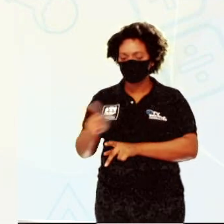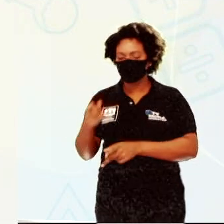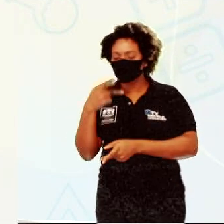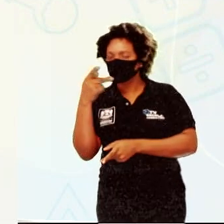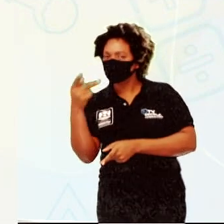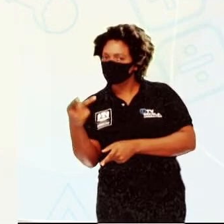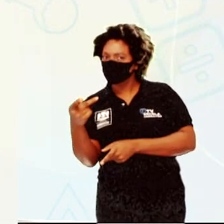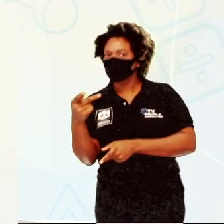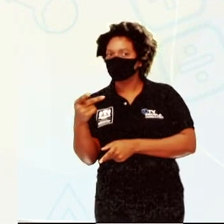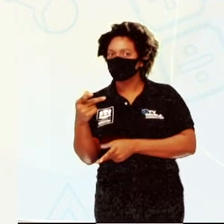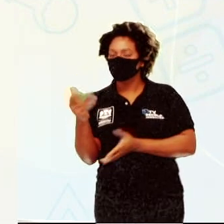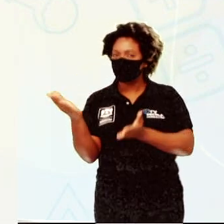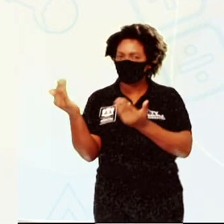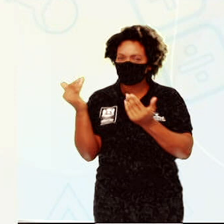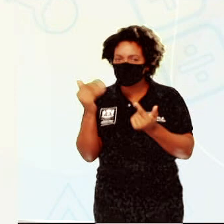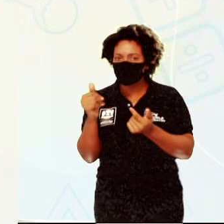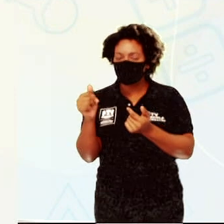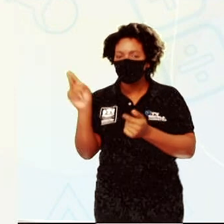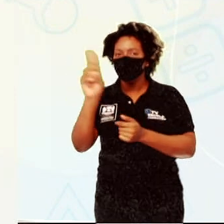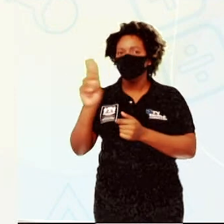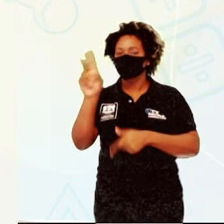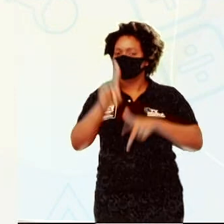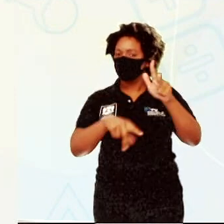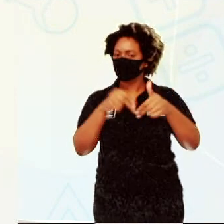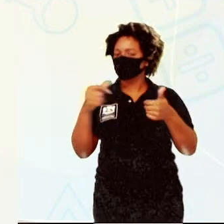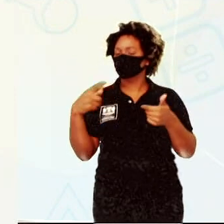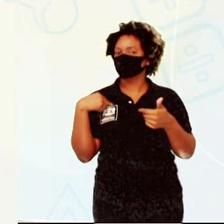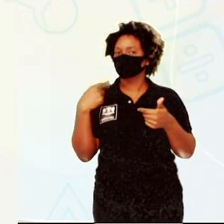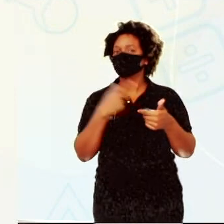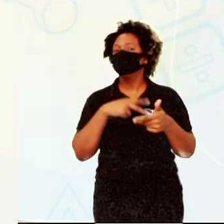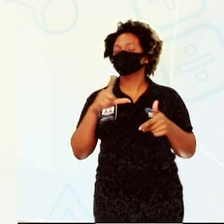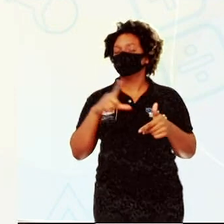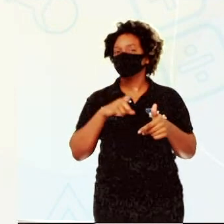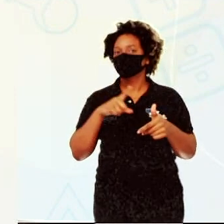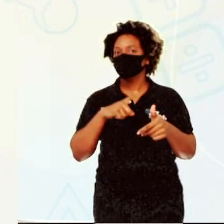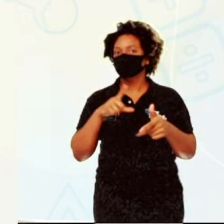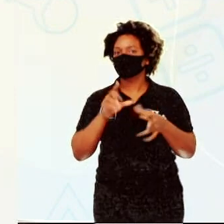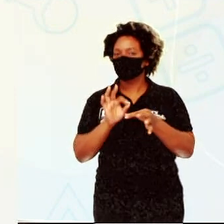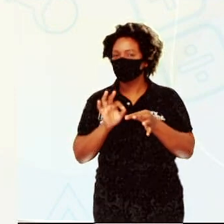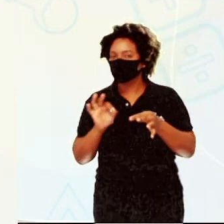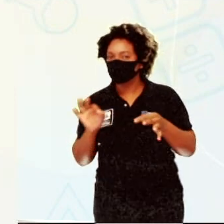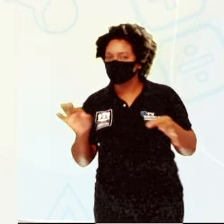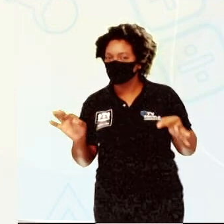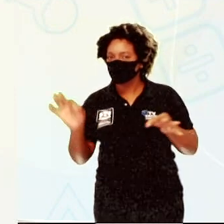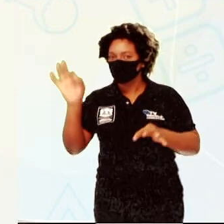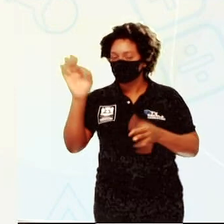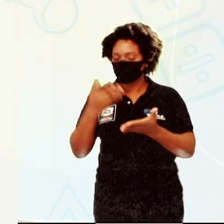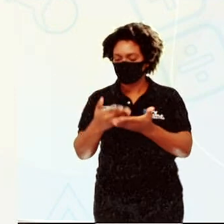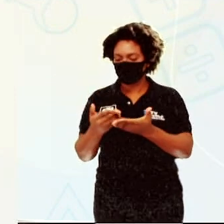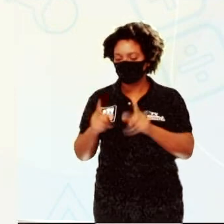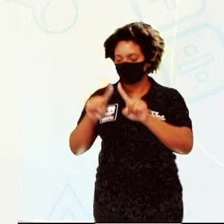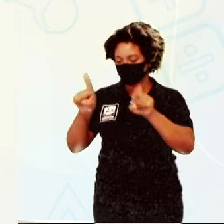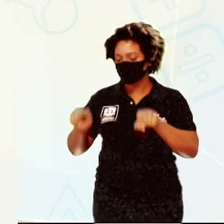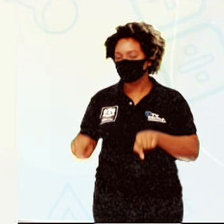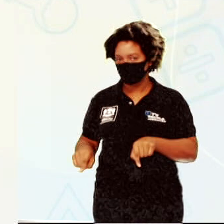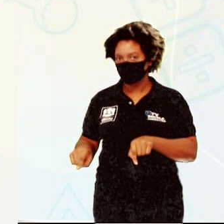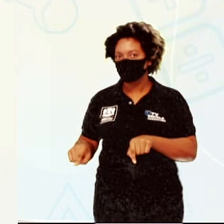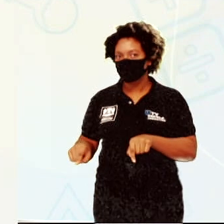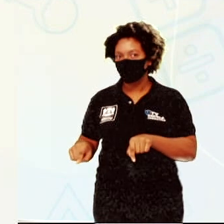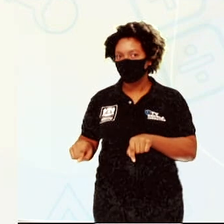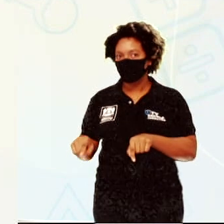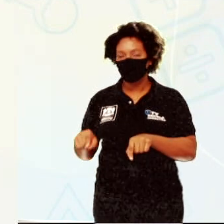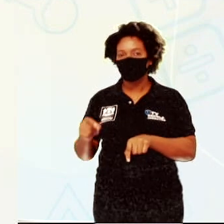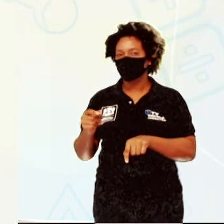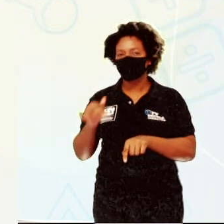alunos: vamos usar os recursos que temos na classe para medir a mesa. Que tal um